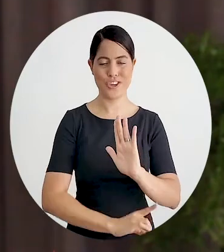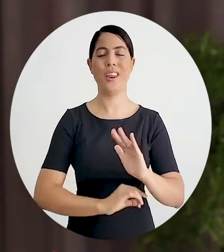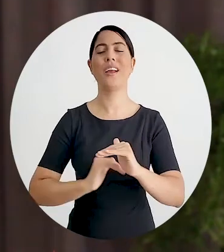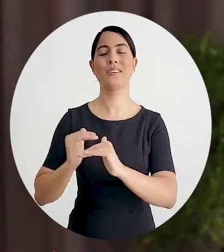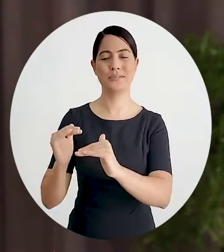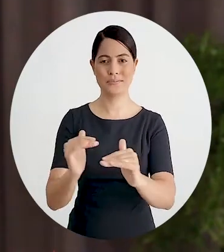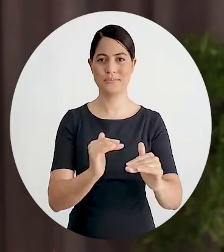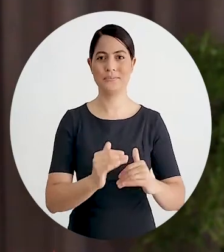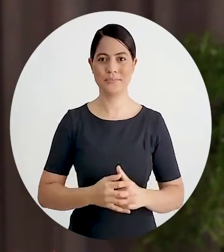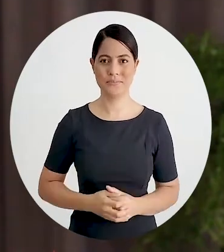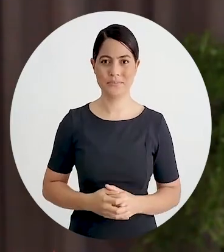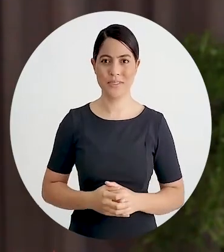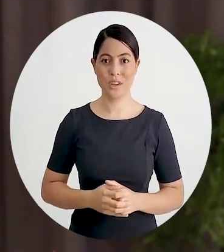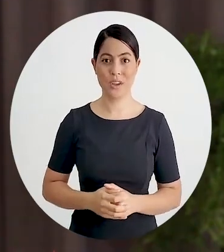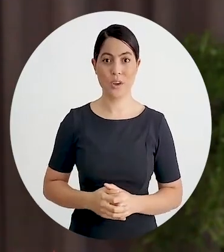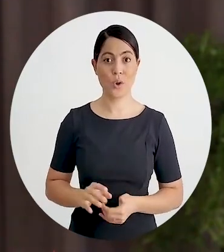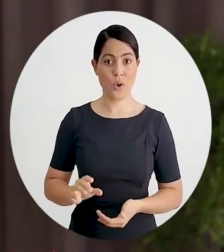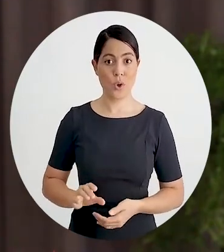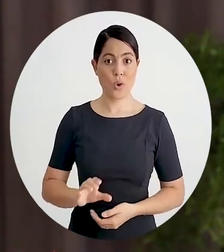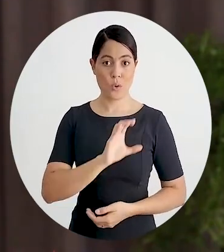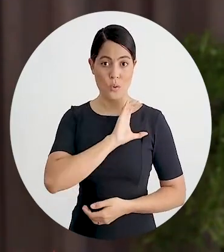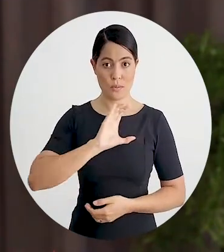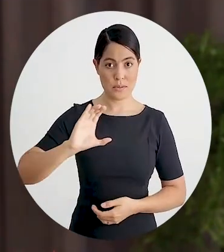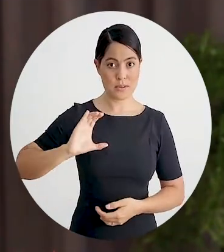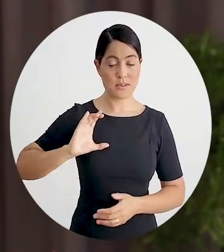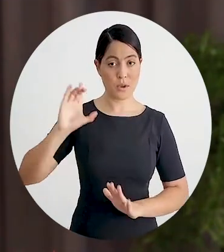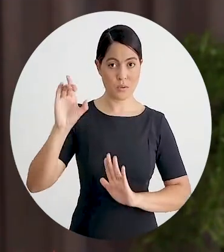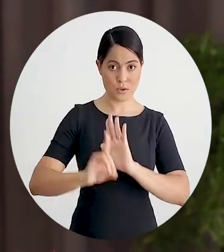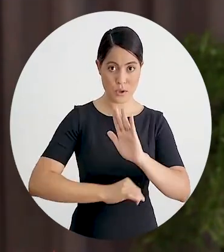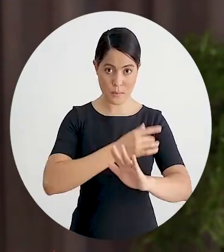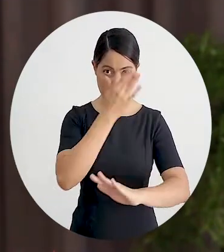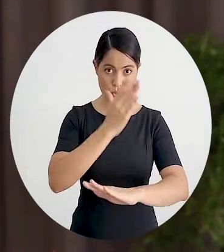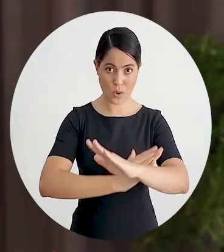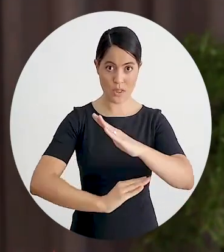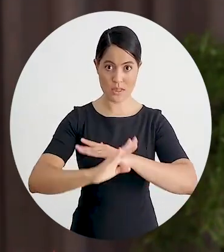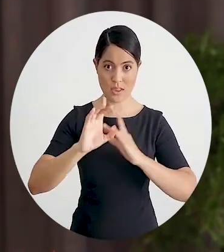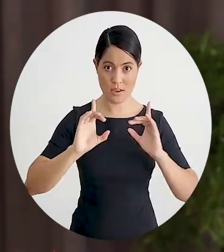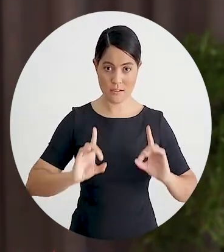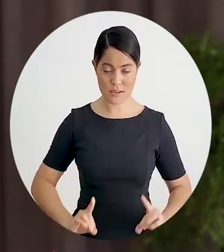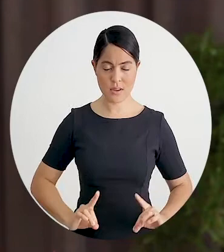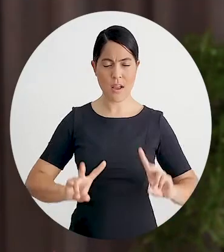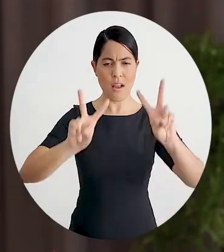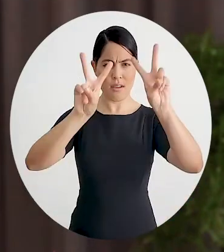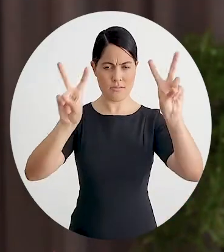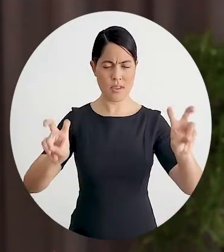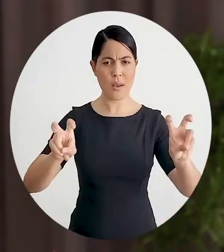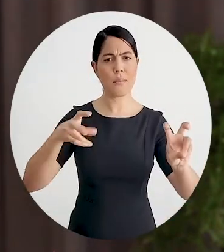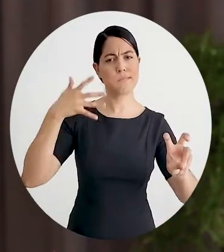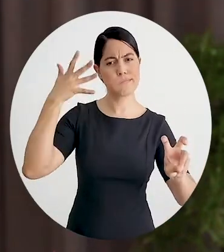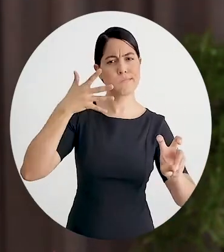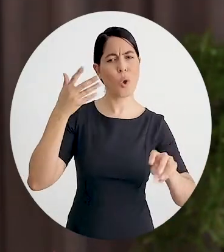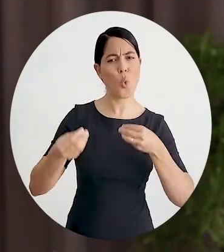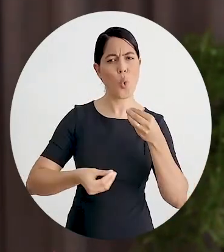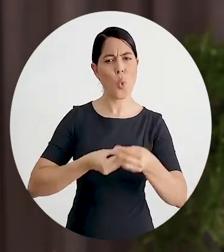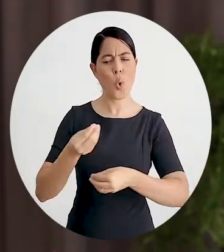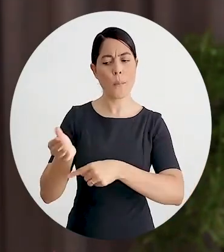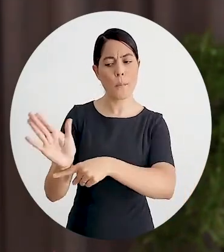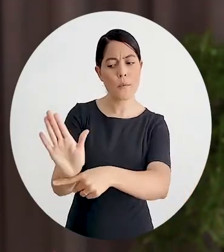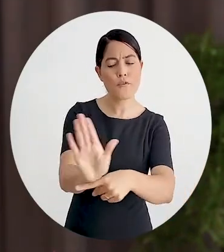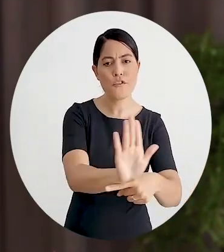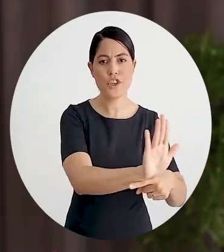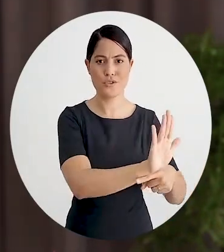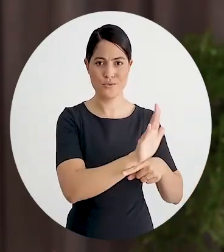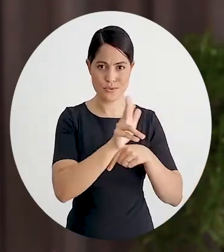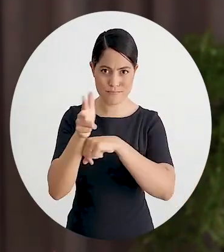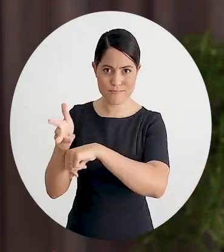igualdade de direitos. A Comissão Nacional dos Direitos das Pessoas com Deficiência reforçou o tema através de